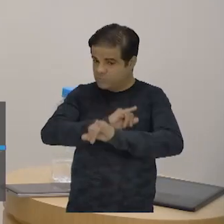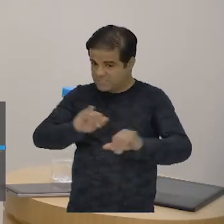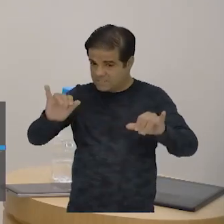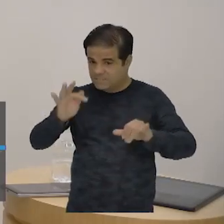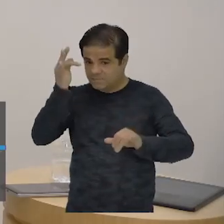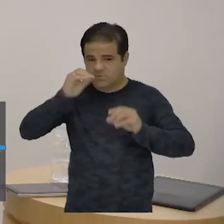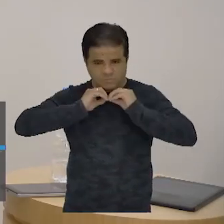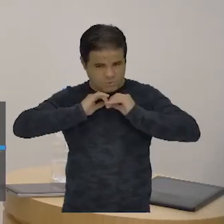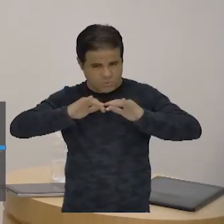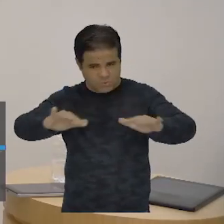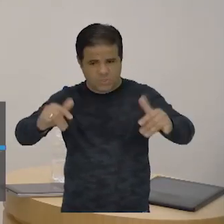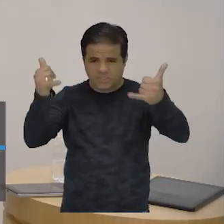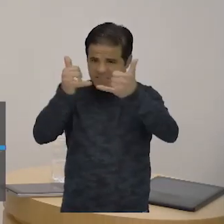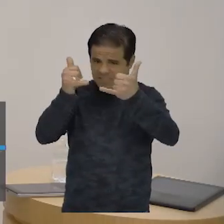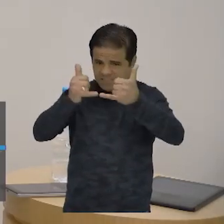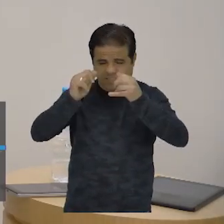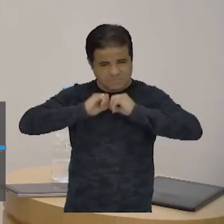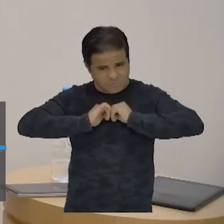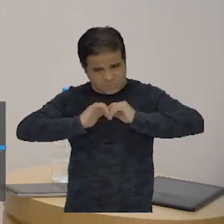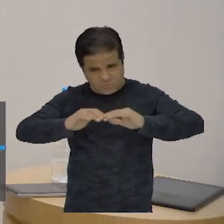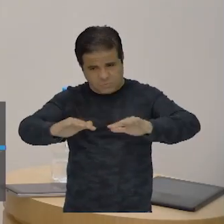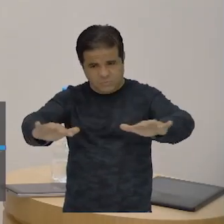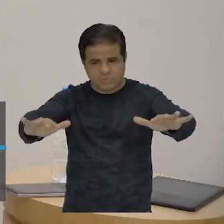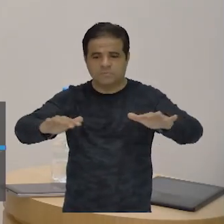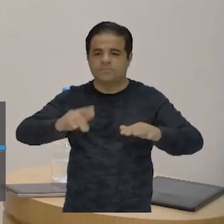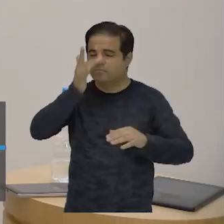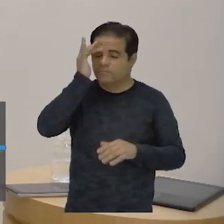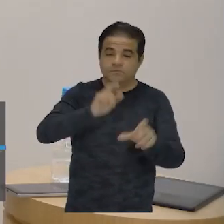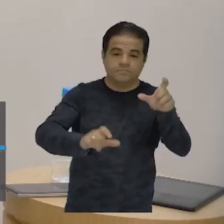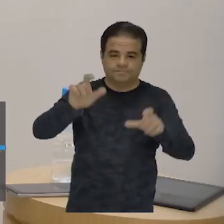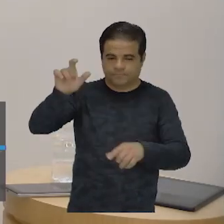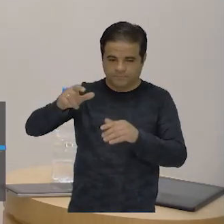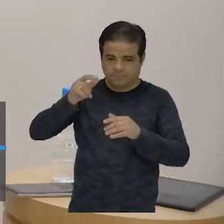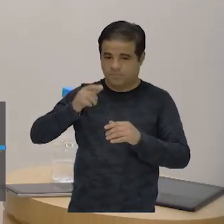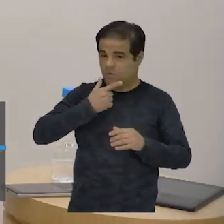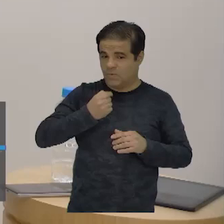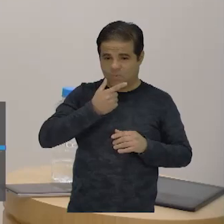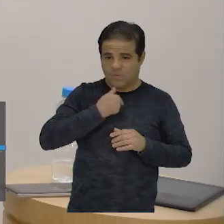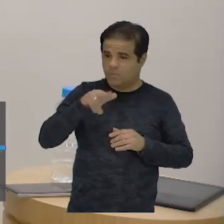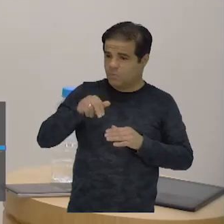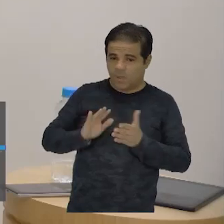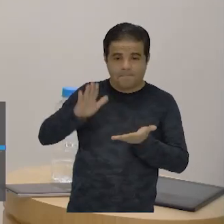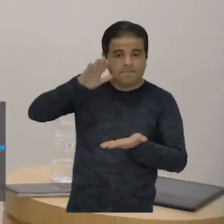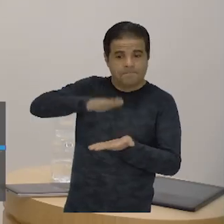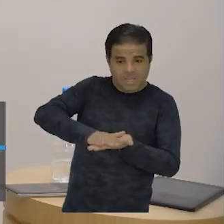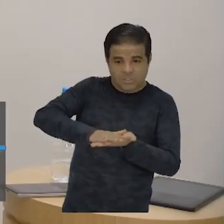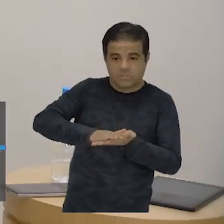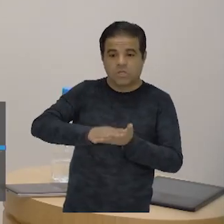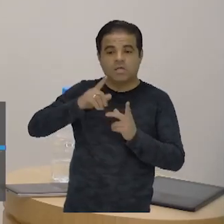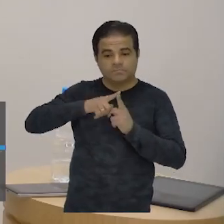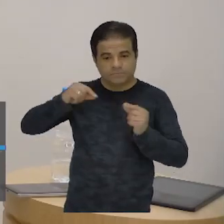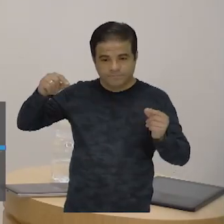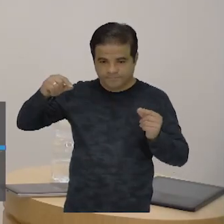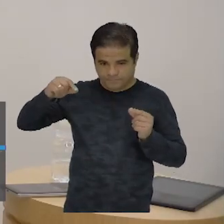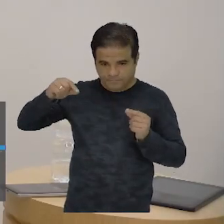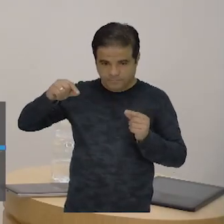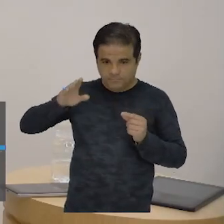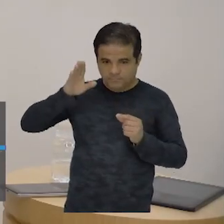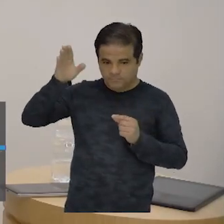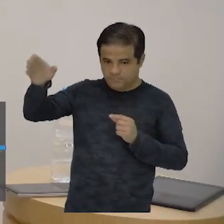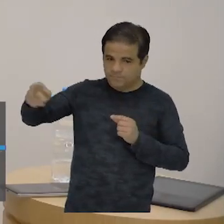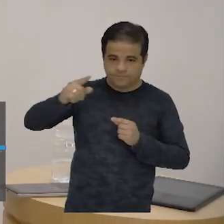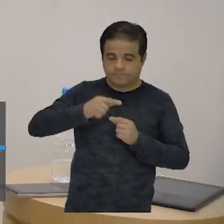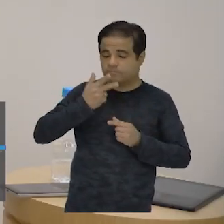falsa que circula pela internet, pelas pessoas, né, de que o homem nunca pisou na Lua. De onde veio isso? A partir de